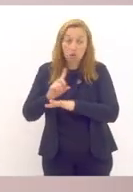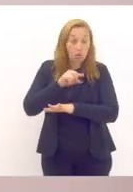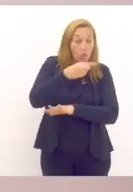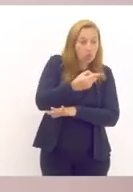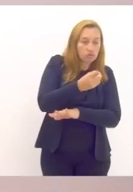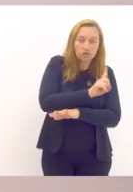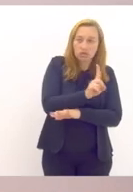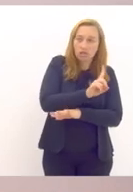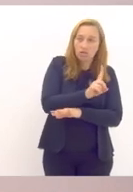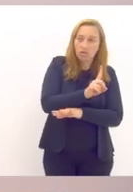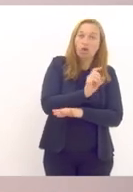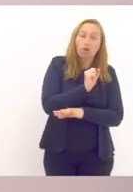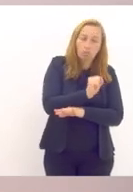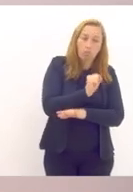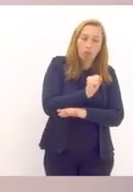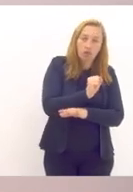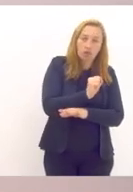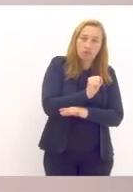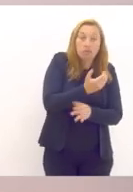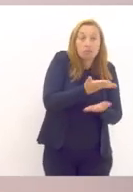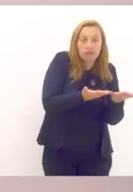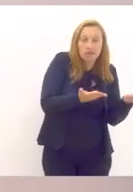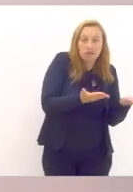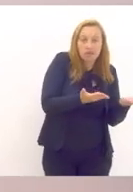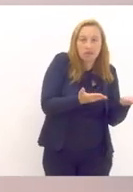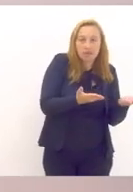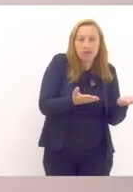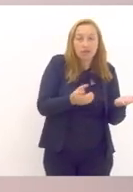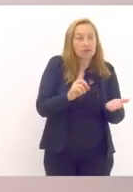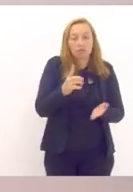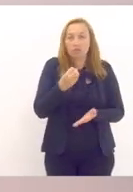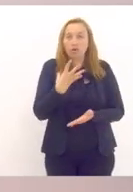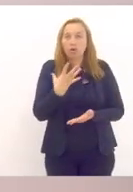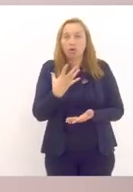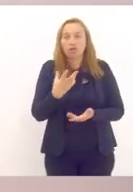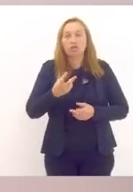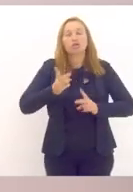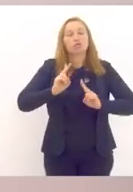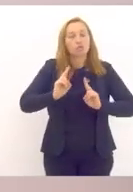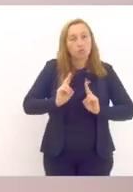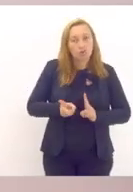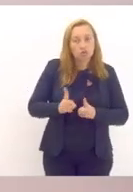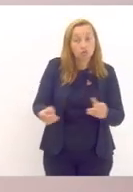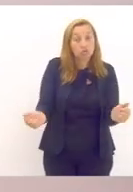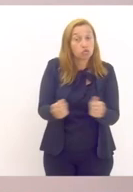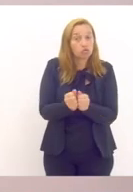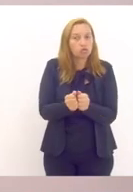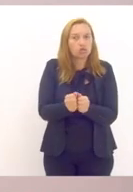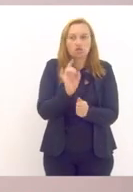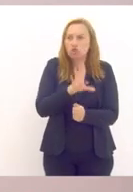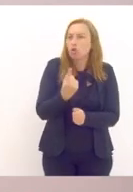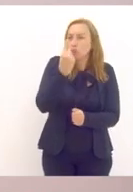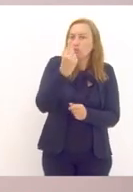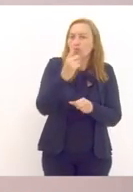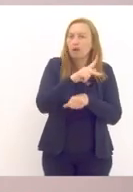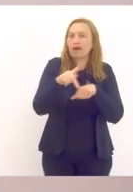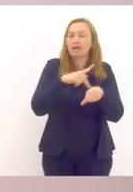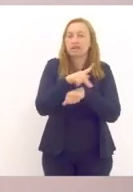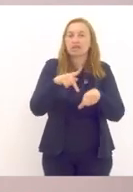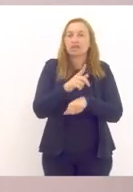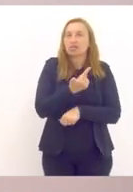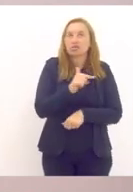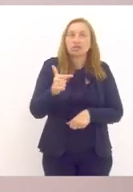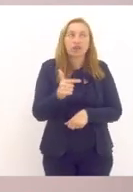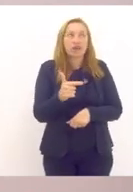não funciona. Porque, no final, continuamos estando juntos. É um país só, não são dois. Não existe o país